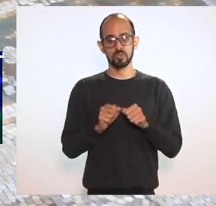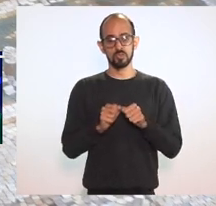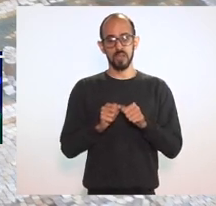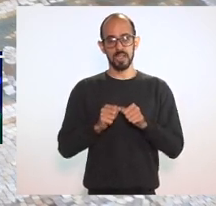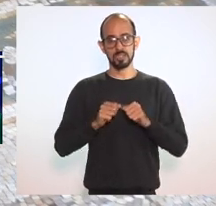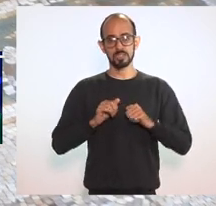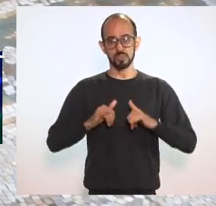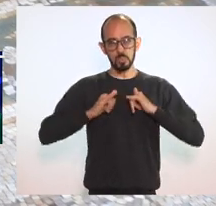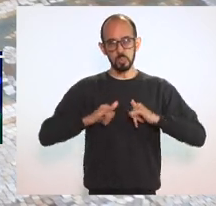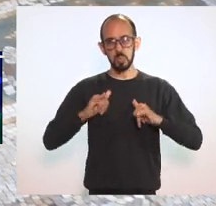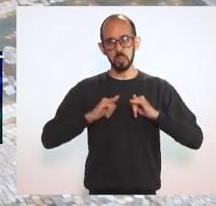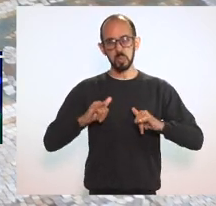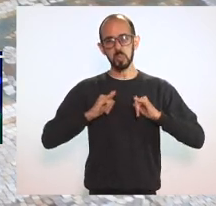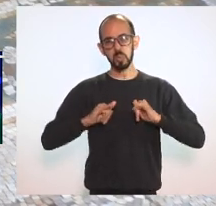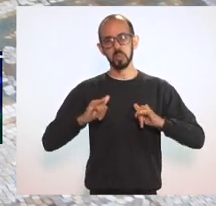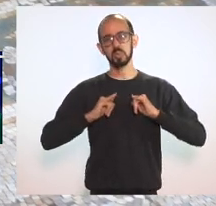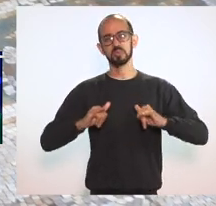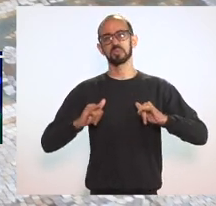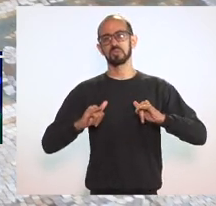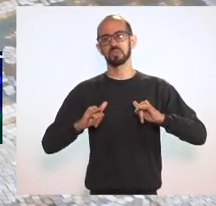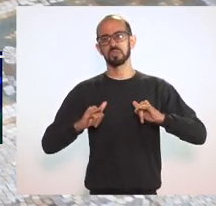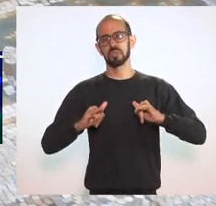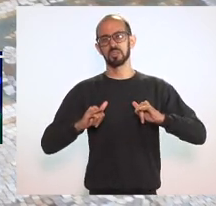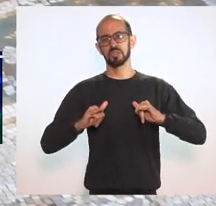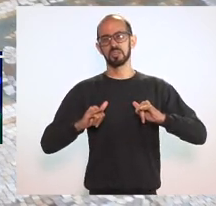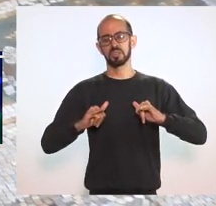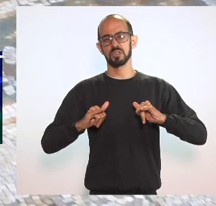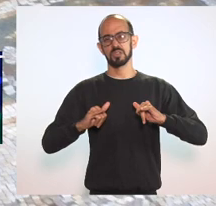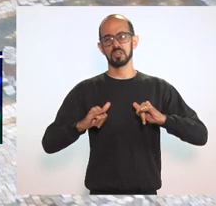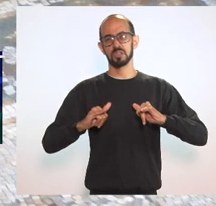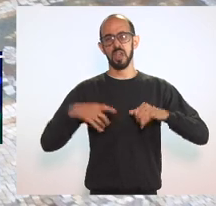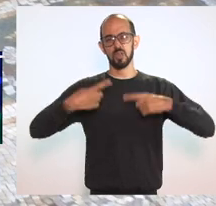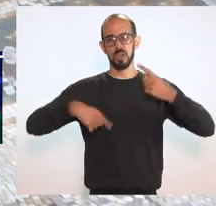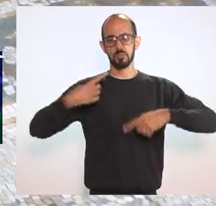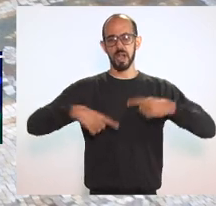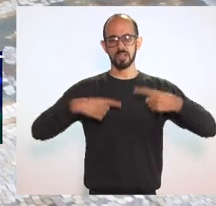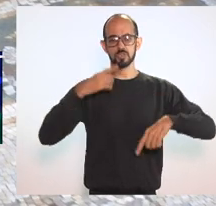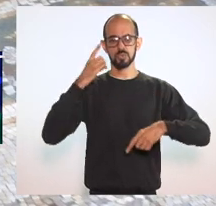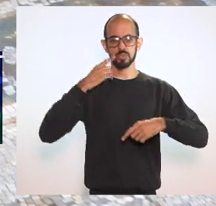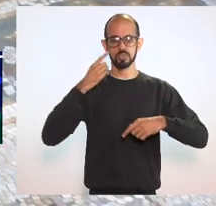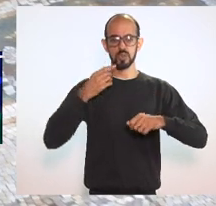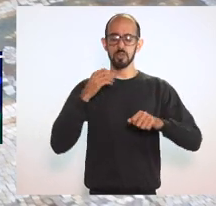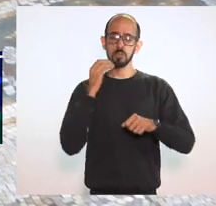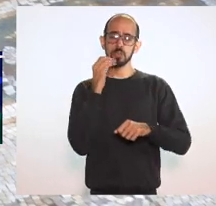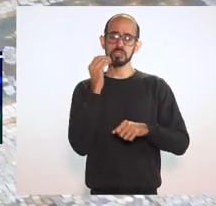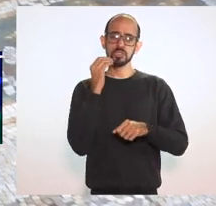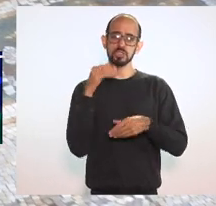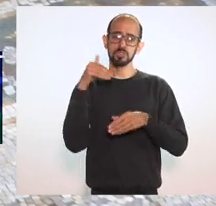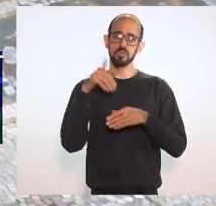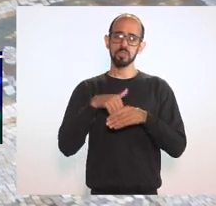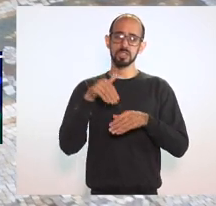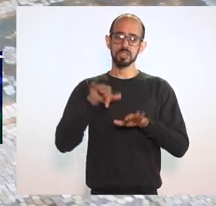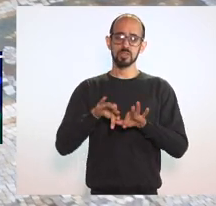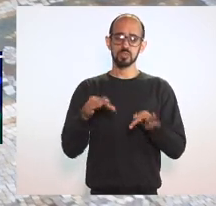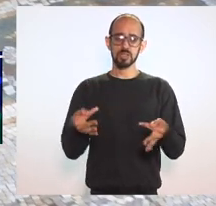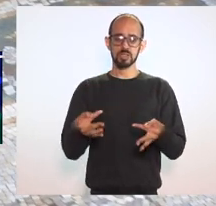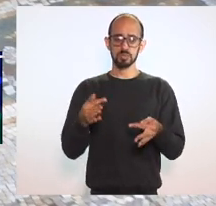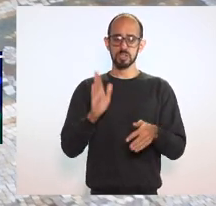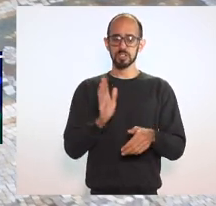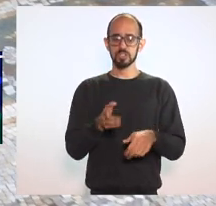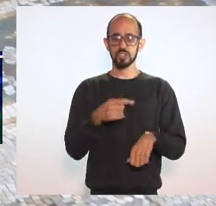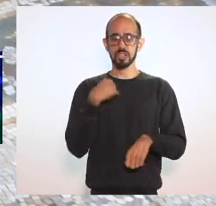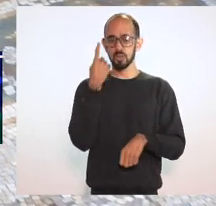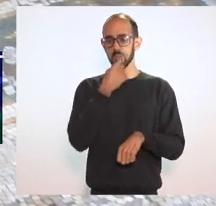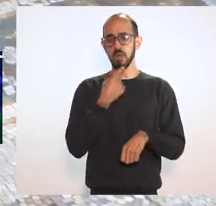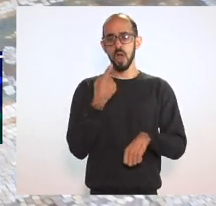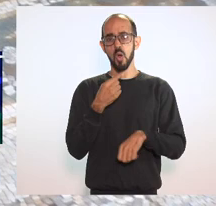noticiário toma conta do debate político o que era para ser resolvido aqui numa votação simples Já estamos há mais de uma